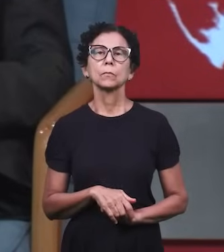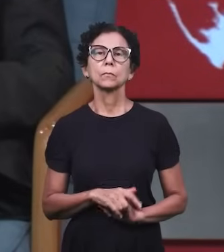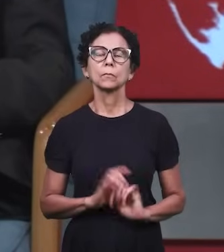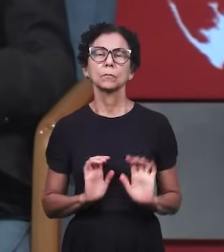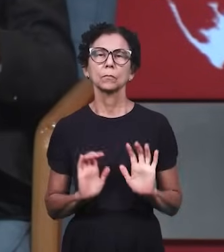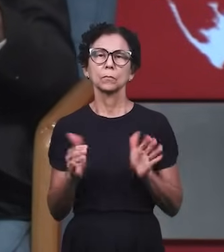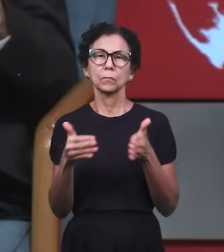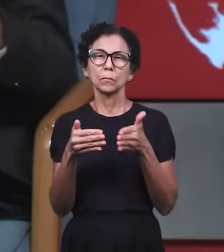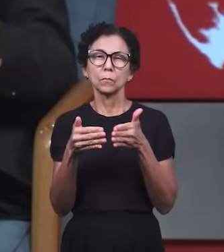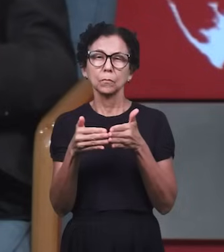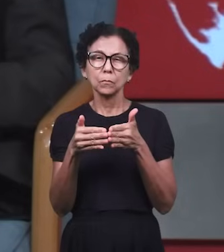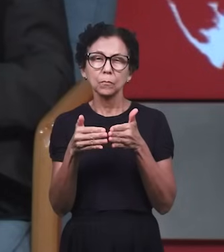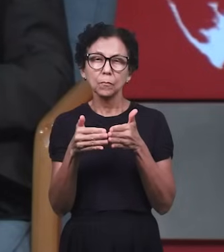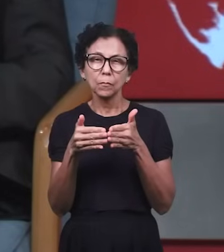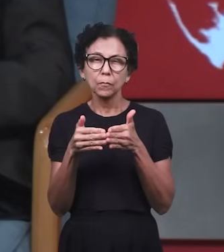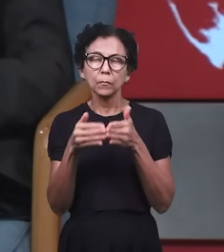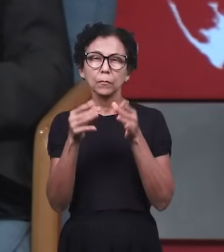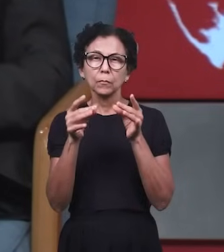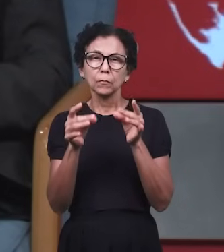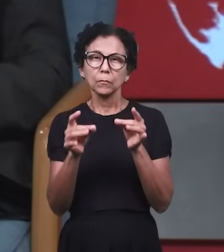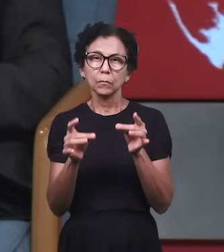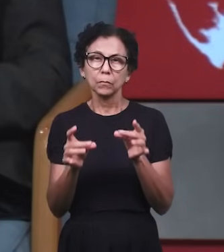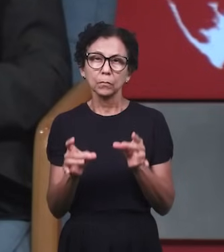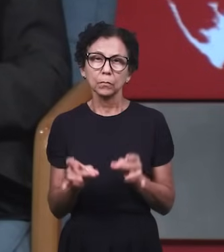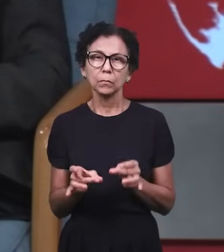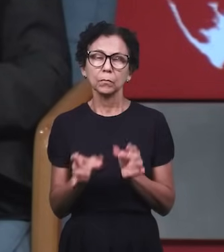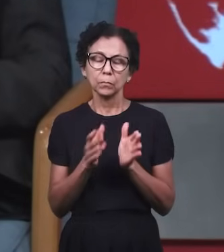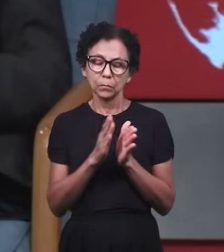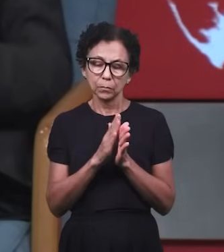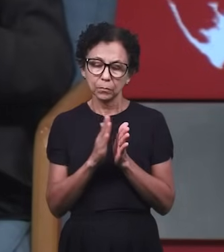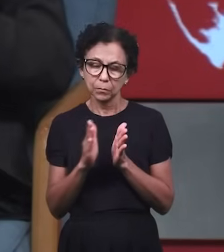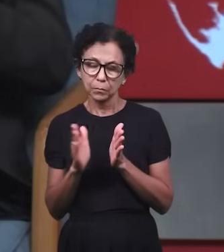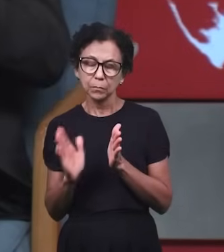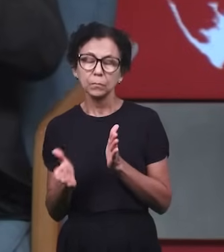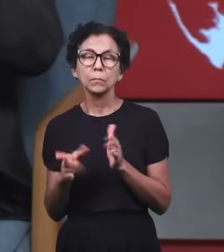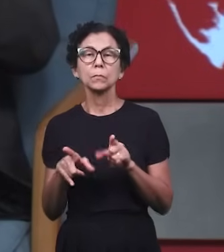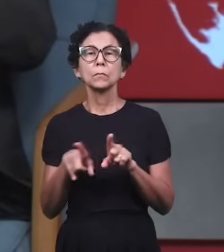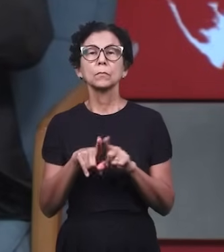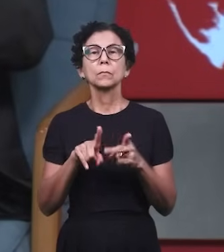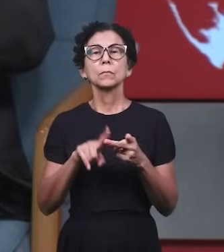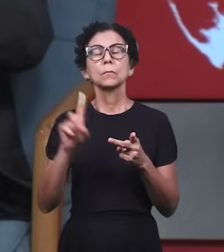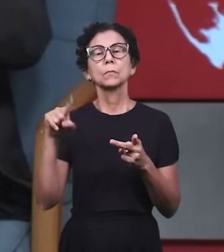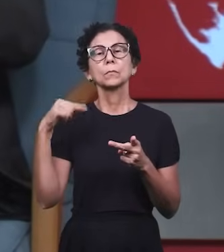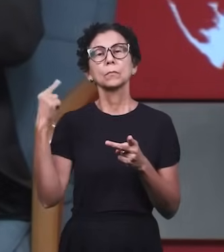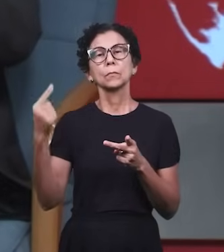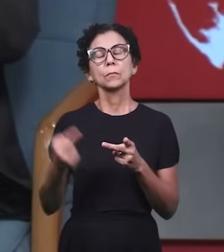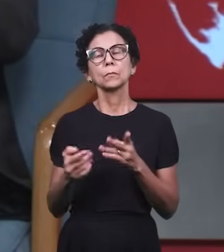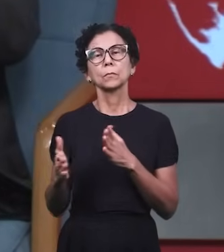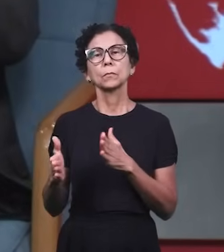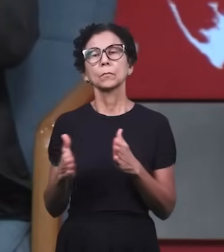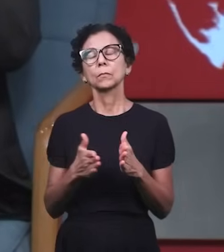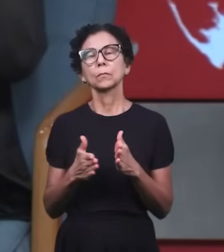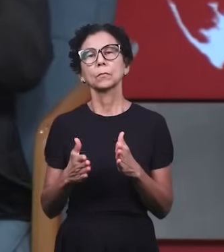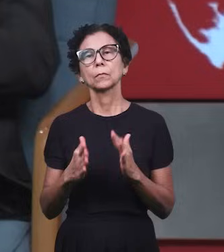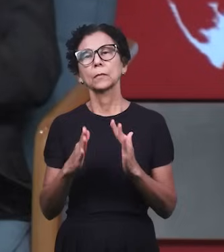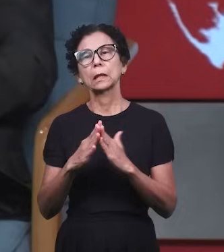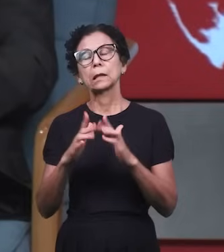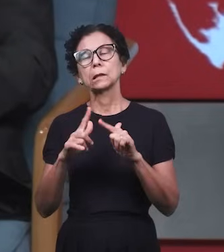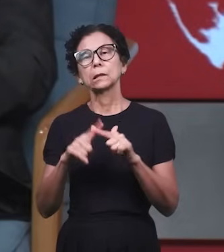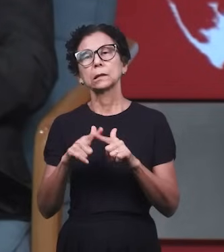incisiva e de maneira intensa sobre esse período. Depois o período da igreja